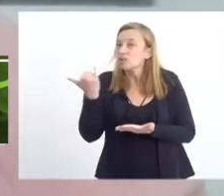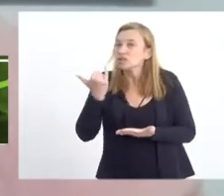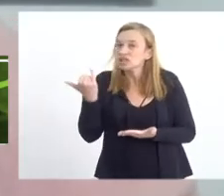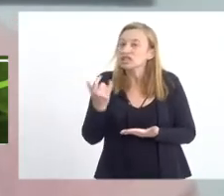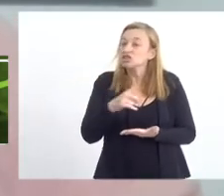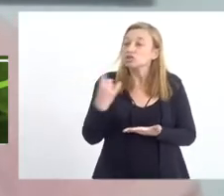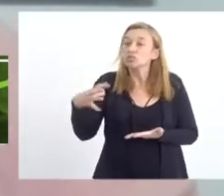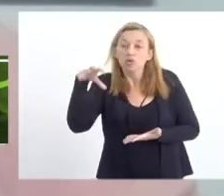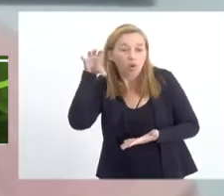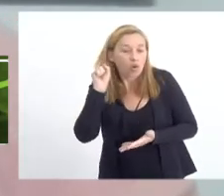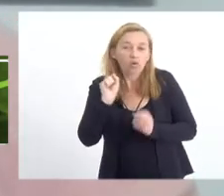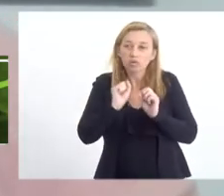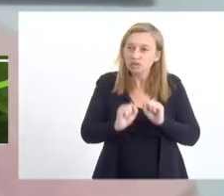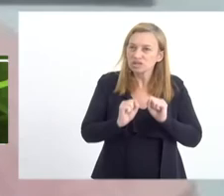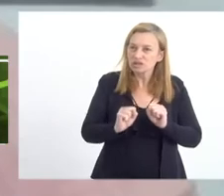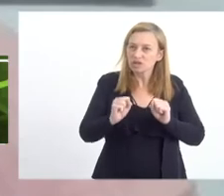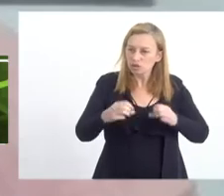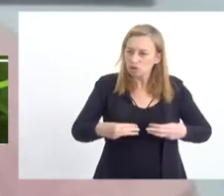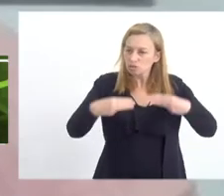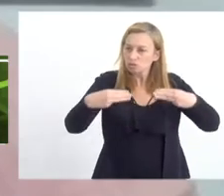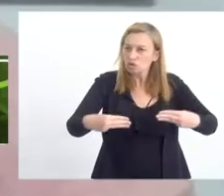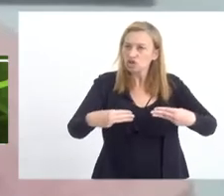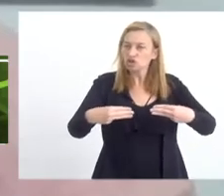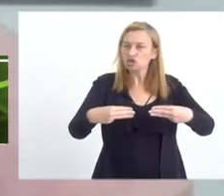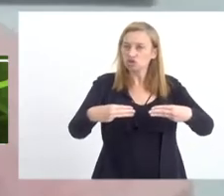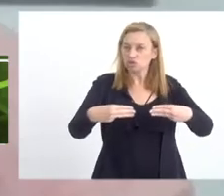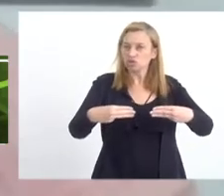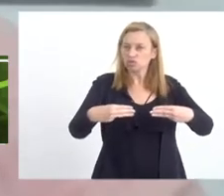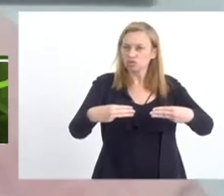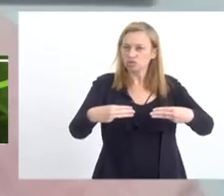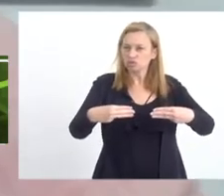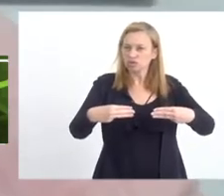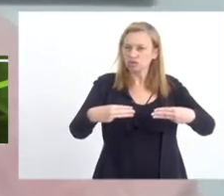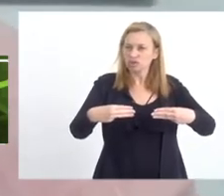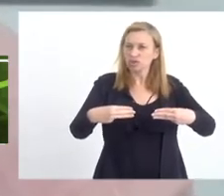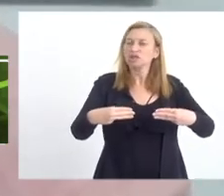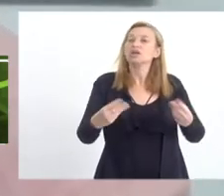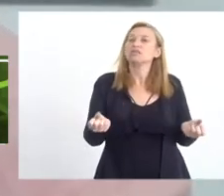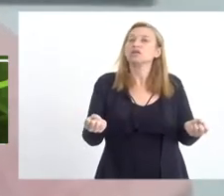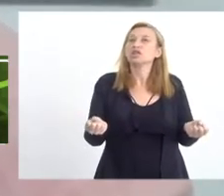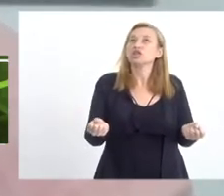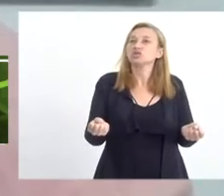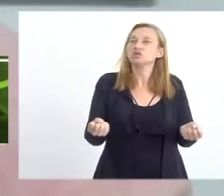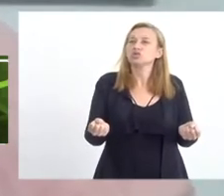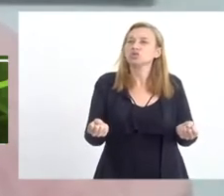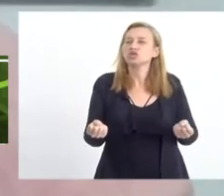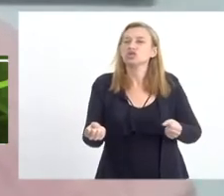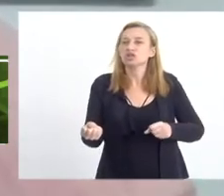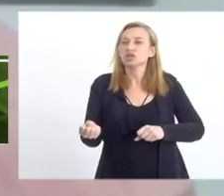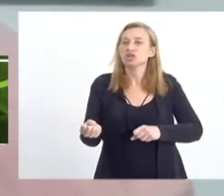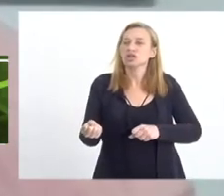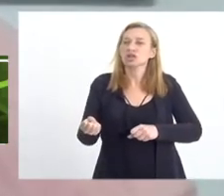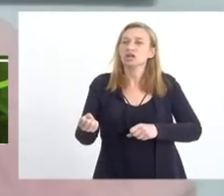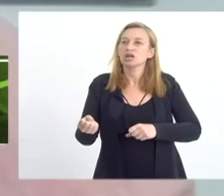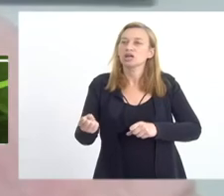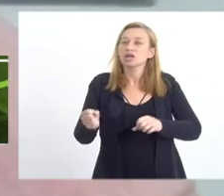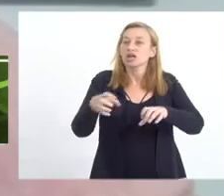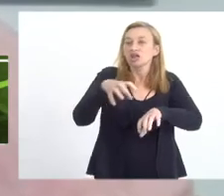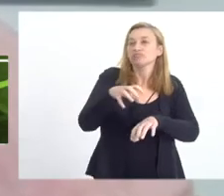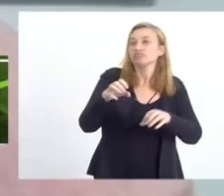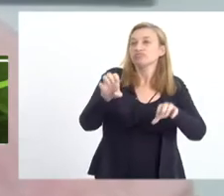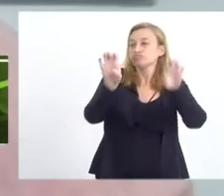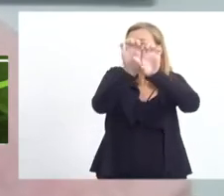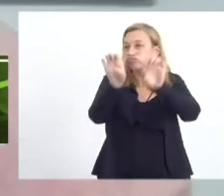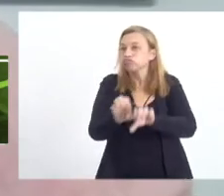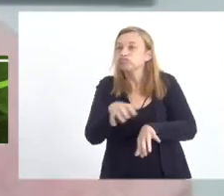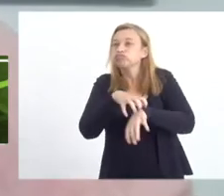pudéssemos ouvir o nosso ministro de infraestrutura. Ele sim, né, poderia estar aqui contribuindo e ouvindo